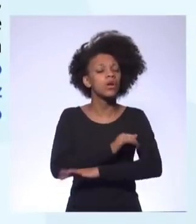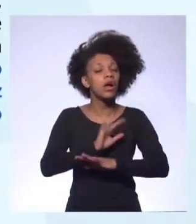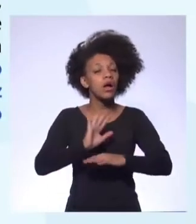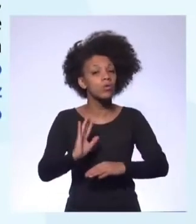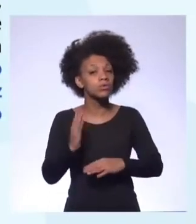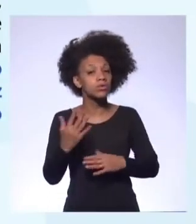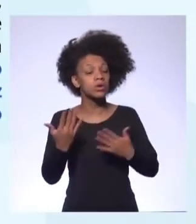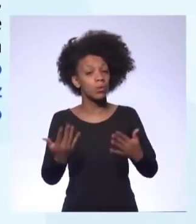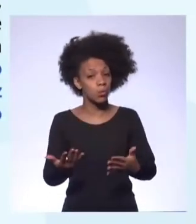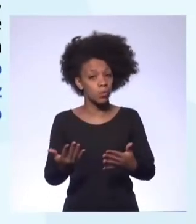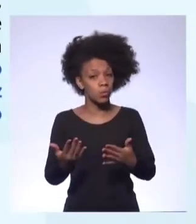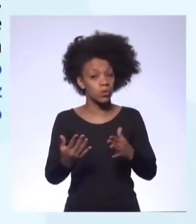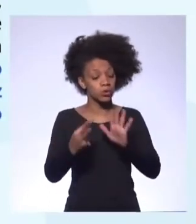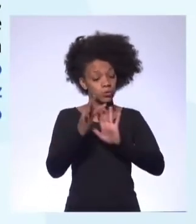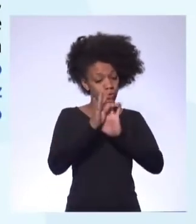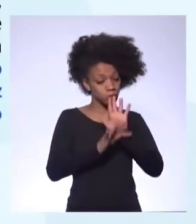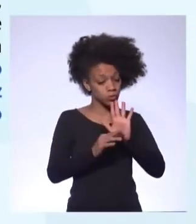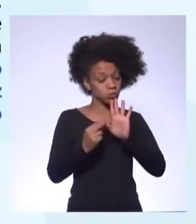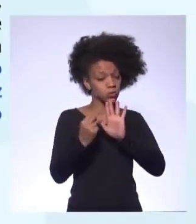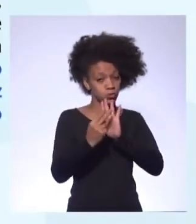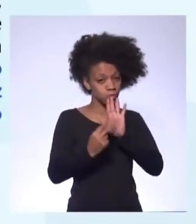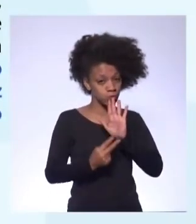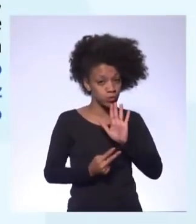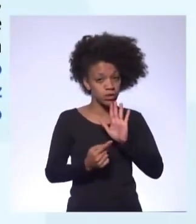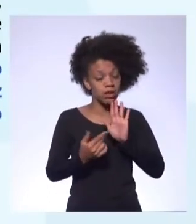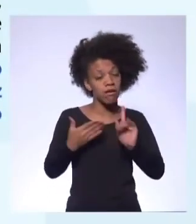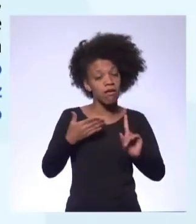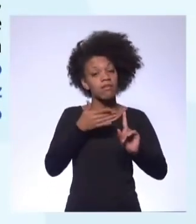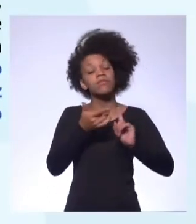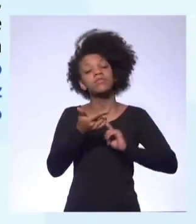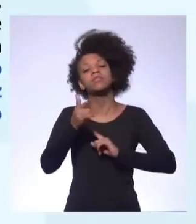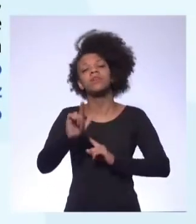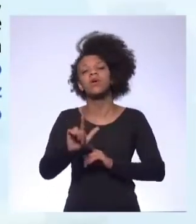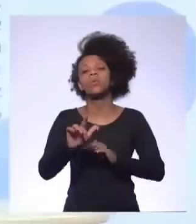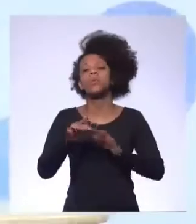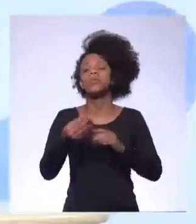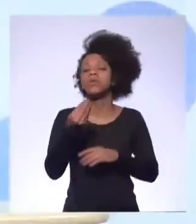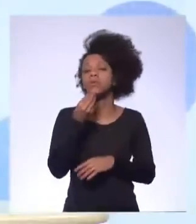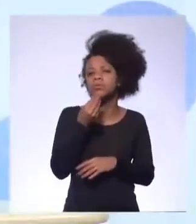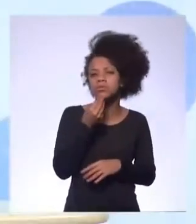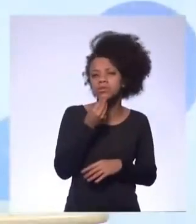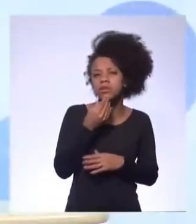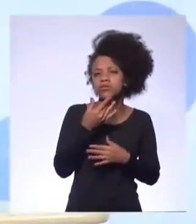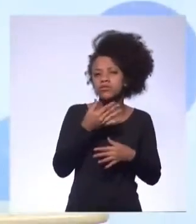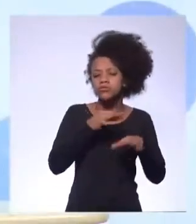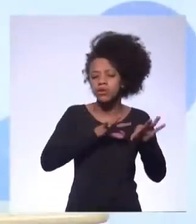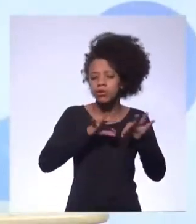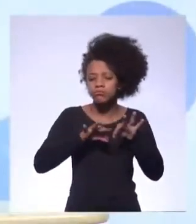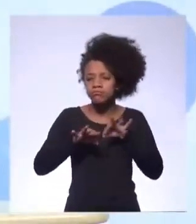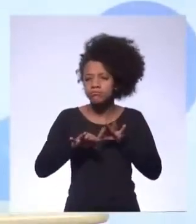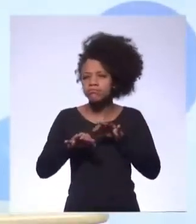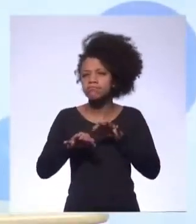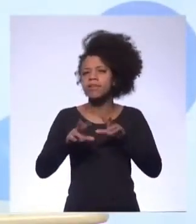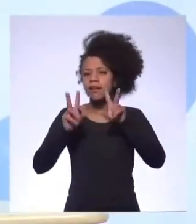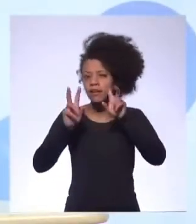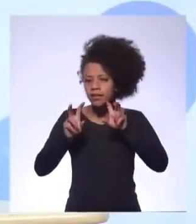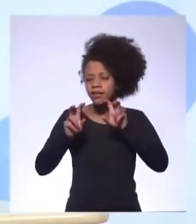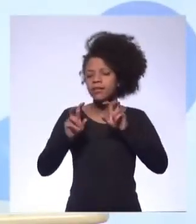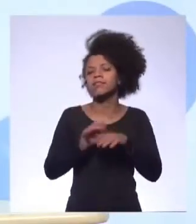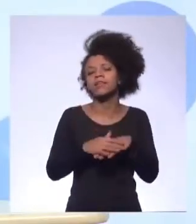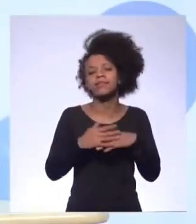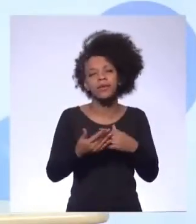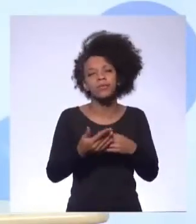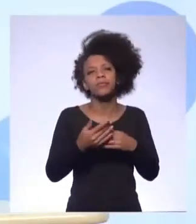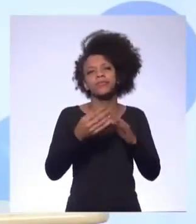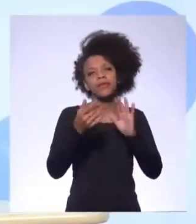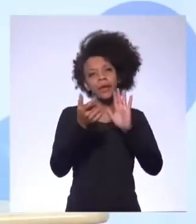quando um termo do texto faz referência a outro, possibilitando a progressão temática. Então, em vez de eu ficar